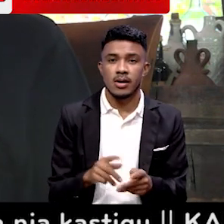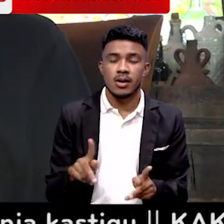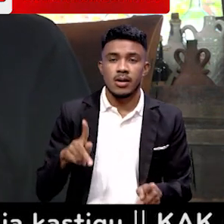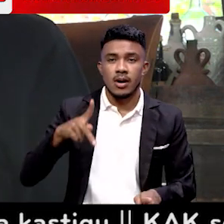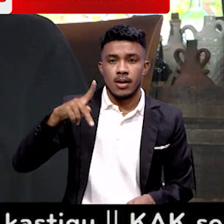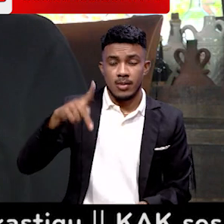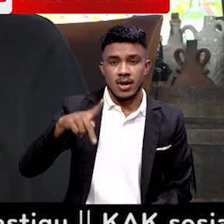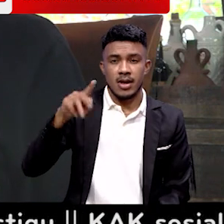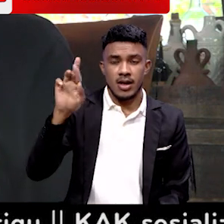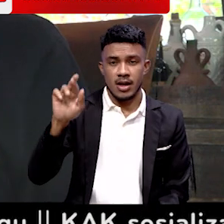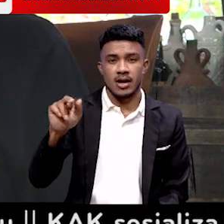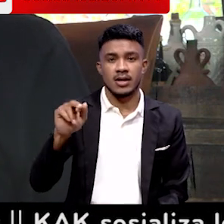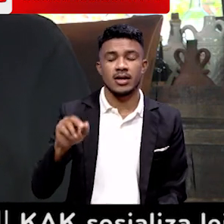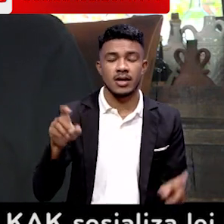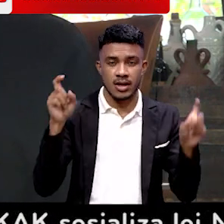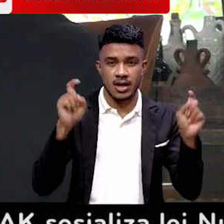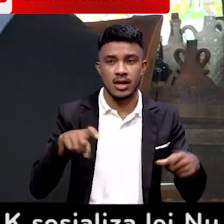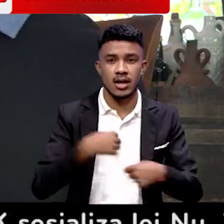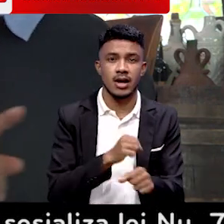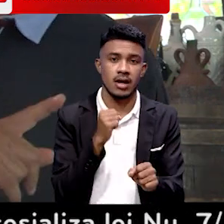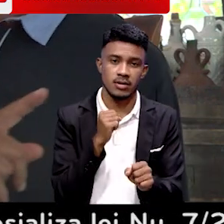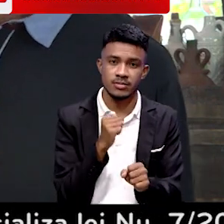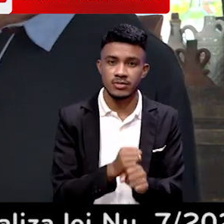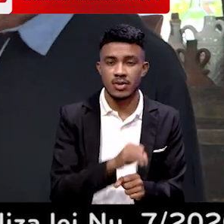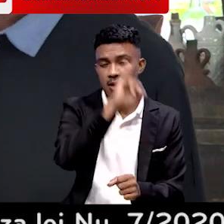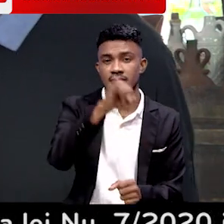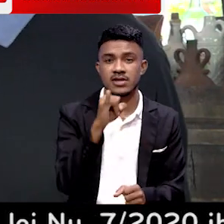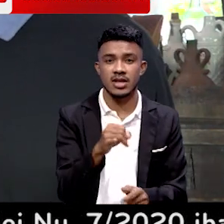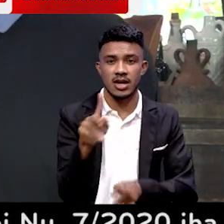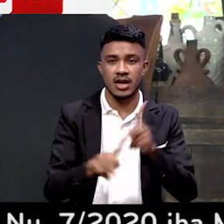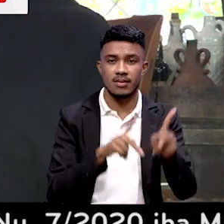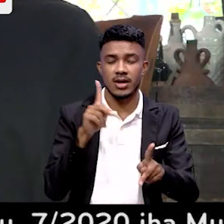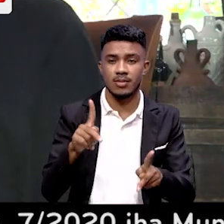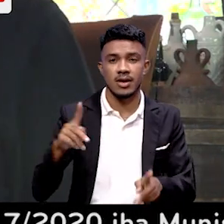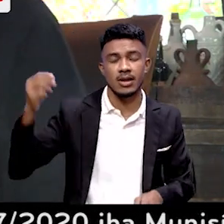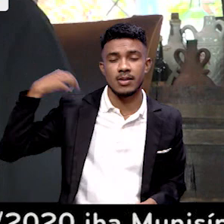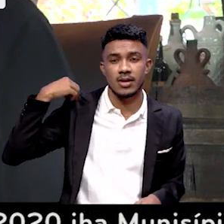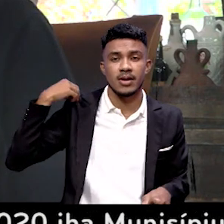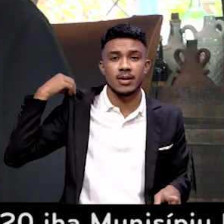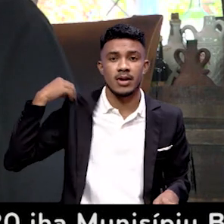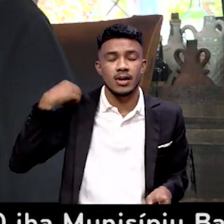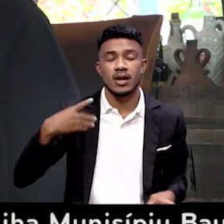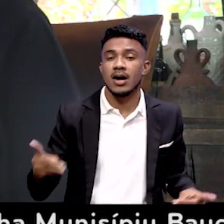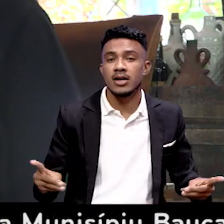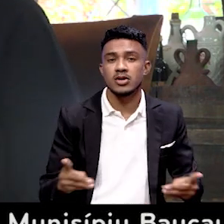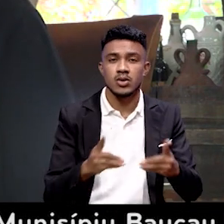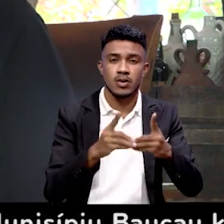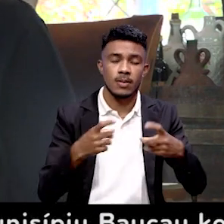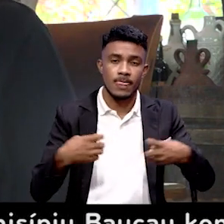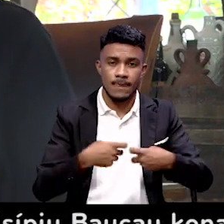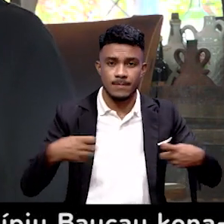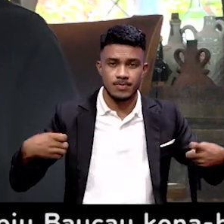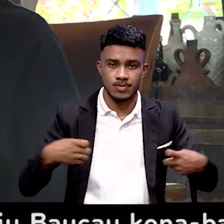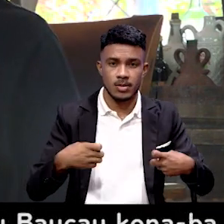que investigar e levar a campanha contra a vacina,